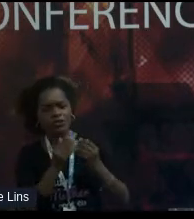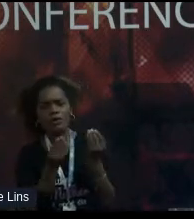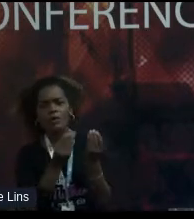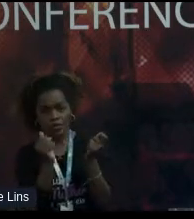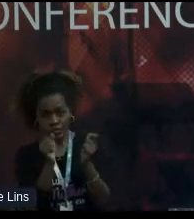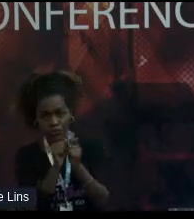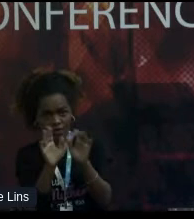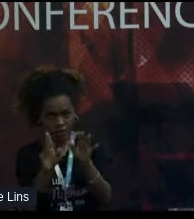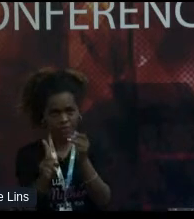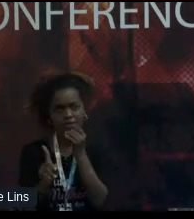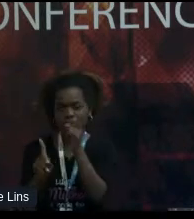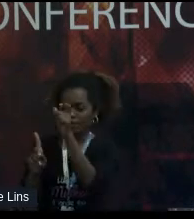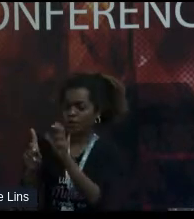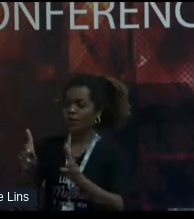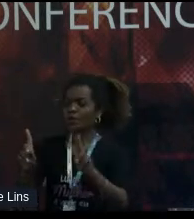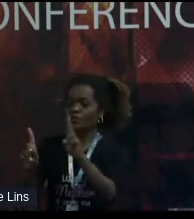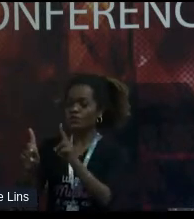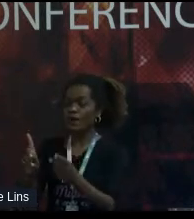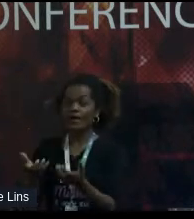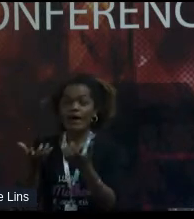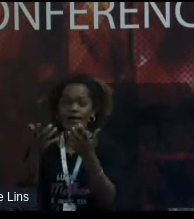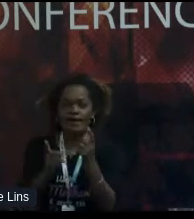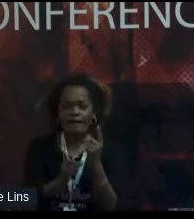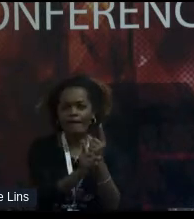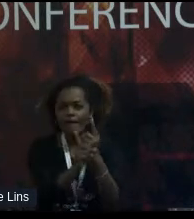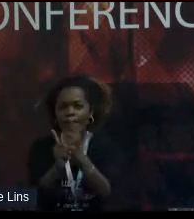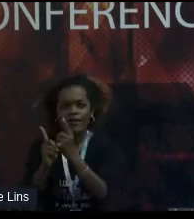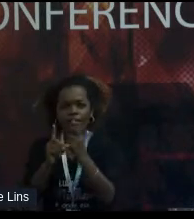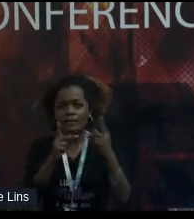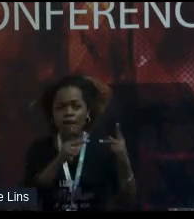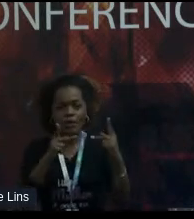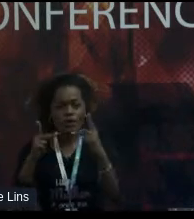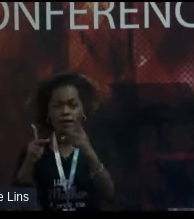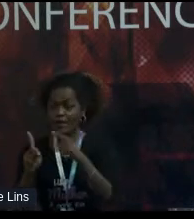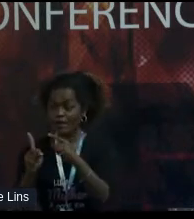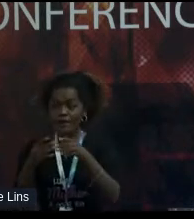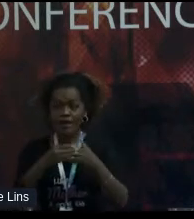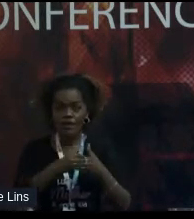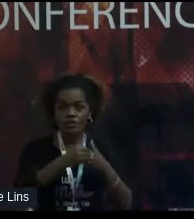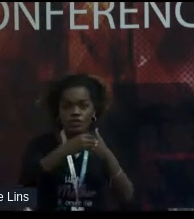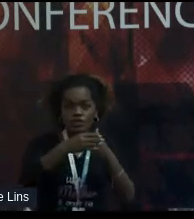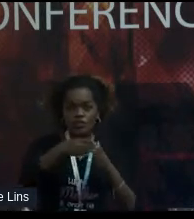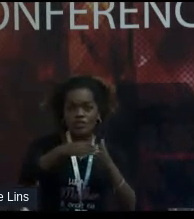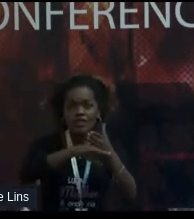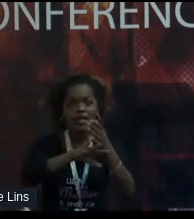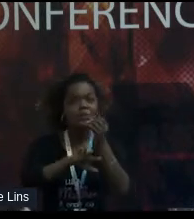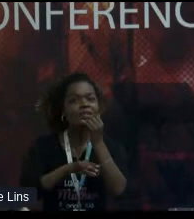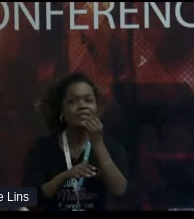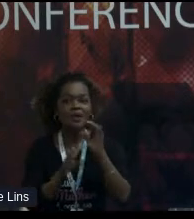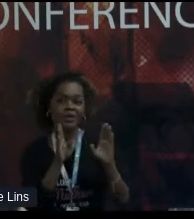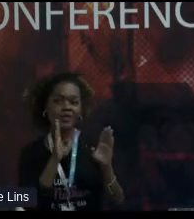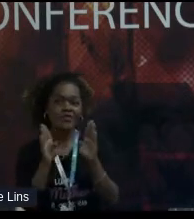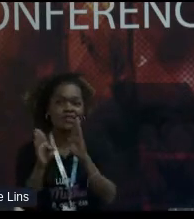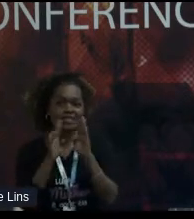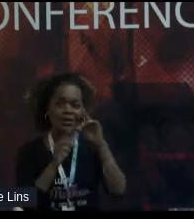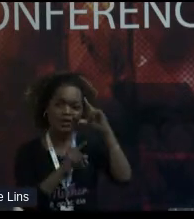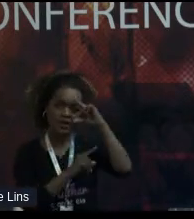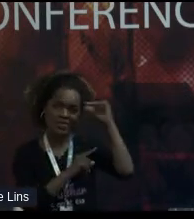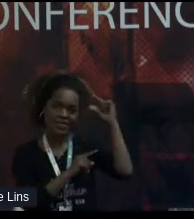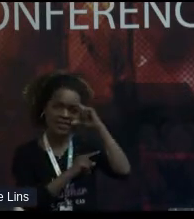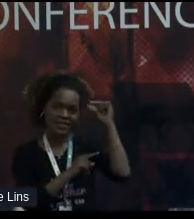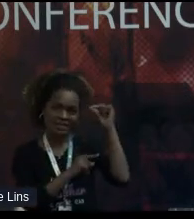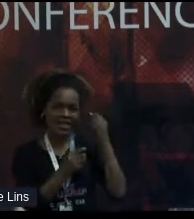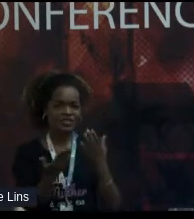aqui está desejando encontrar o link que vai direcionar ele para o Facebook da Universidade Unesp.